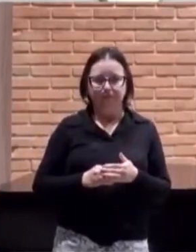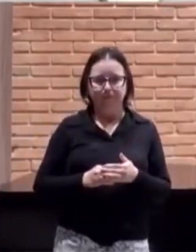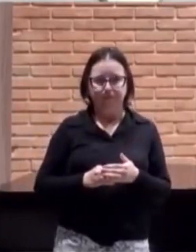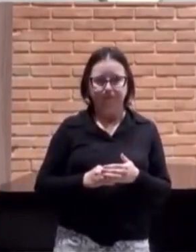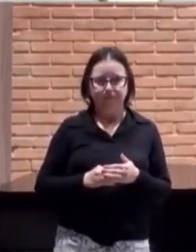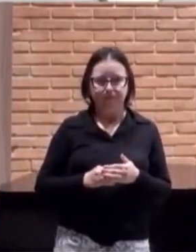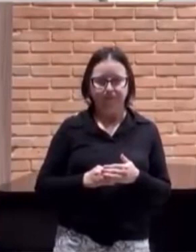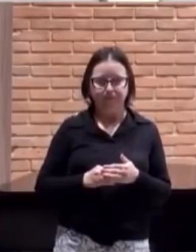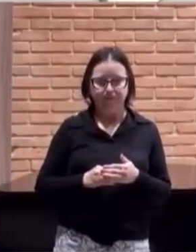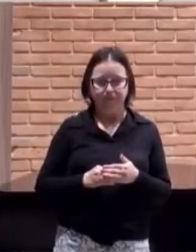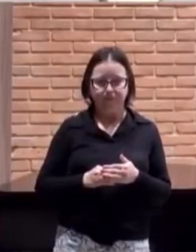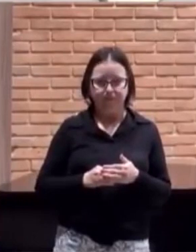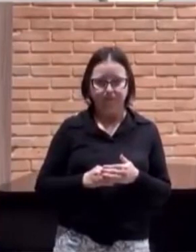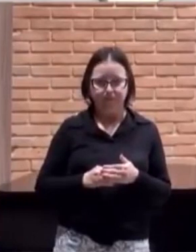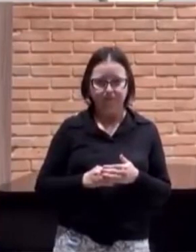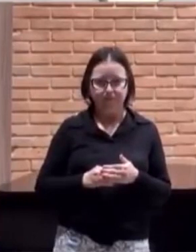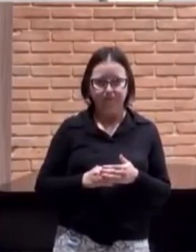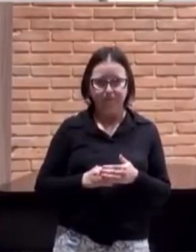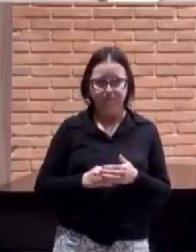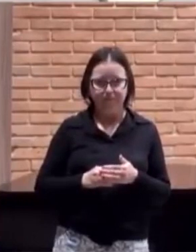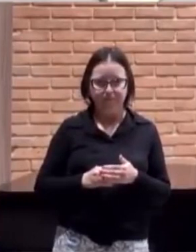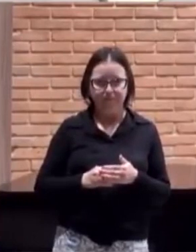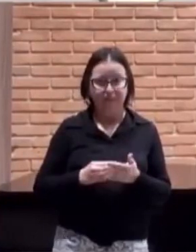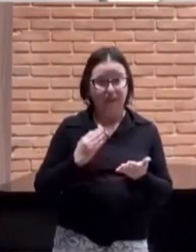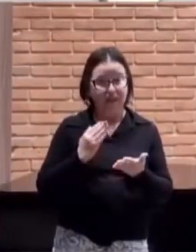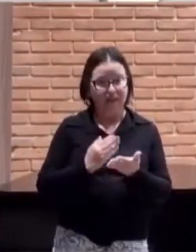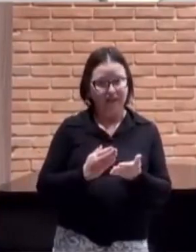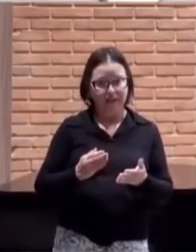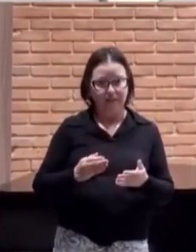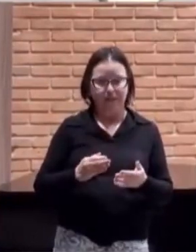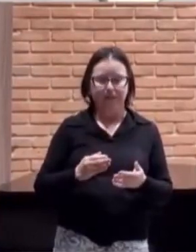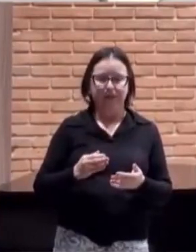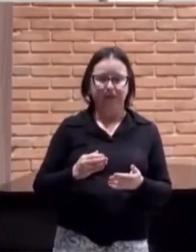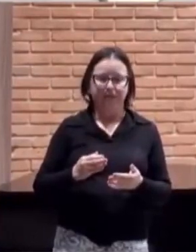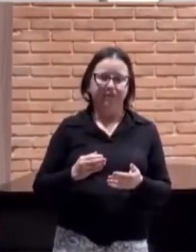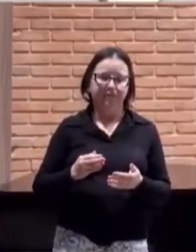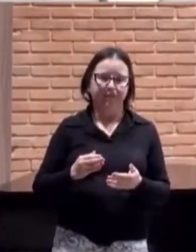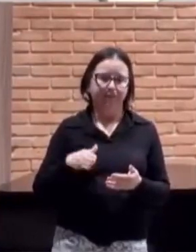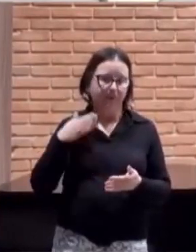o discurso de Jesus que começou no capítulo 13,